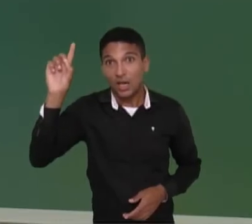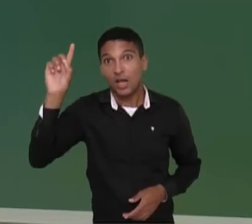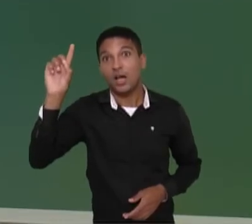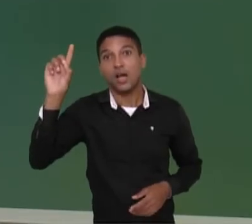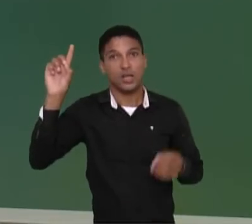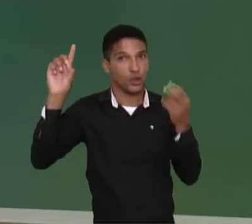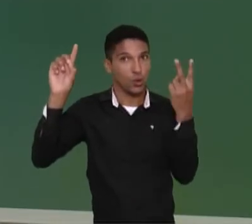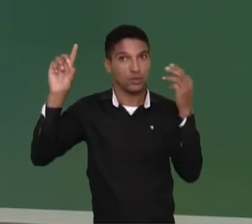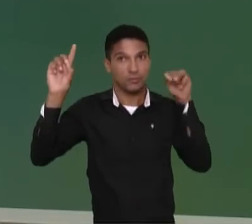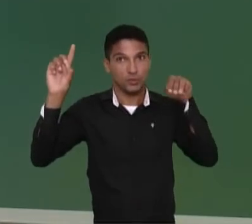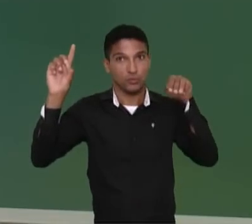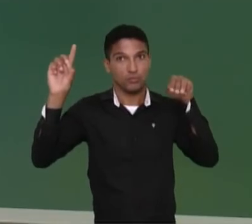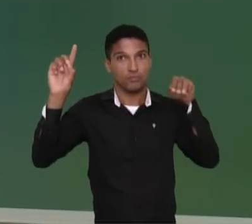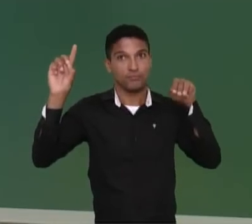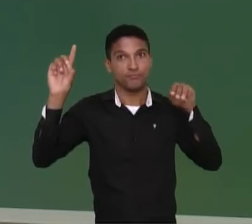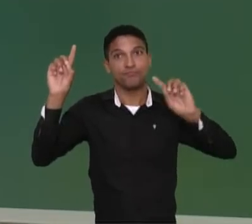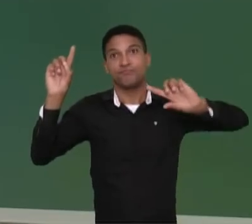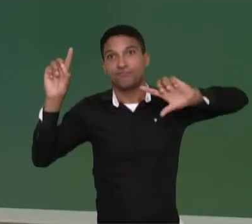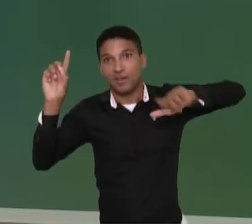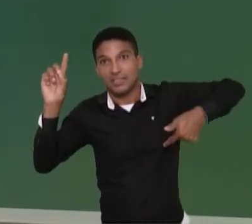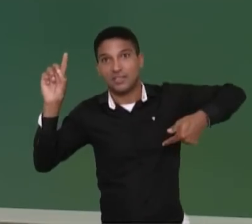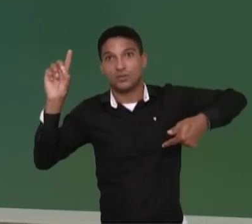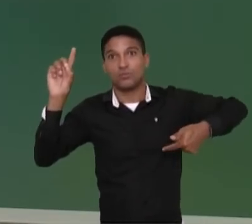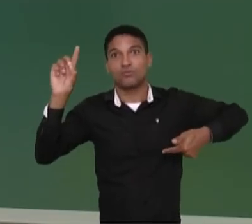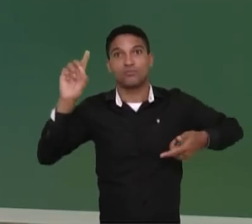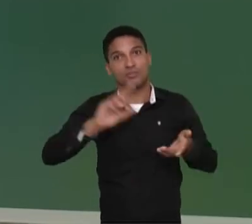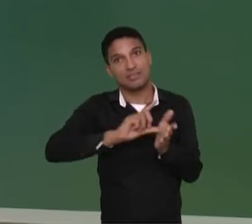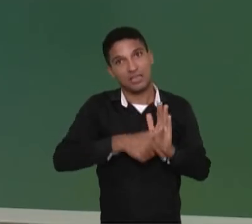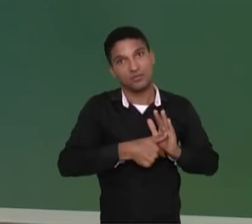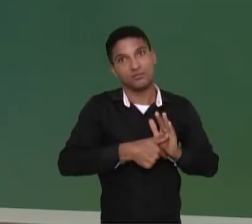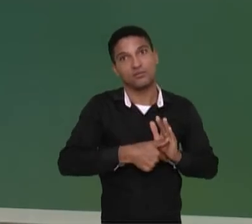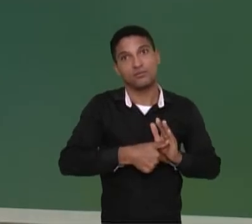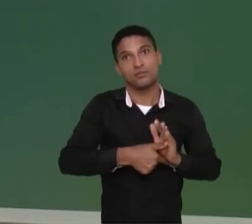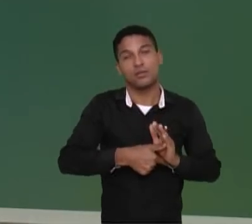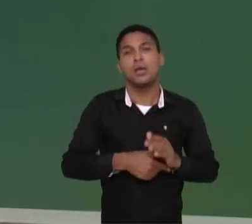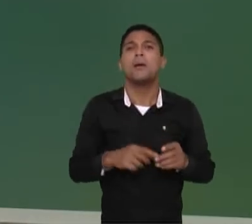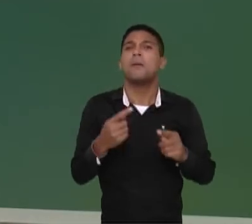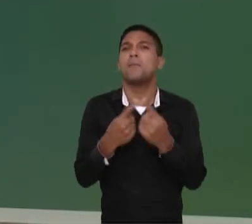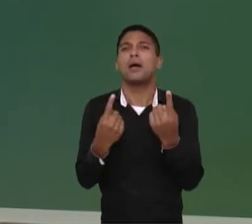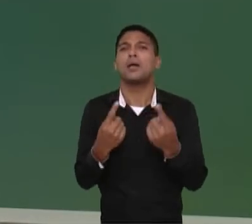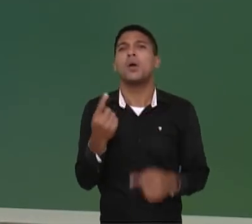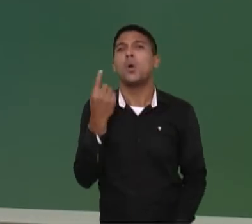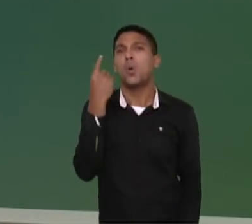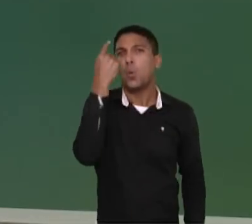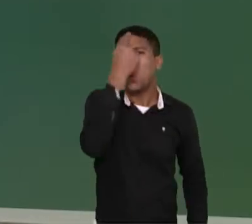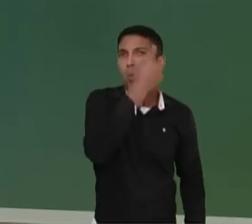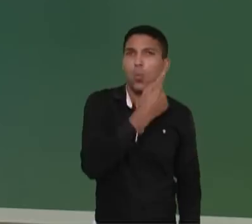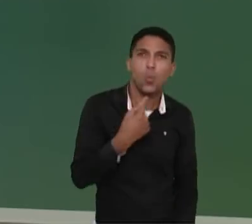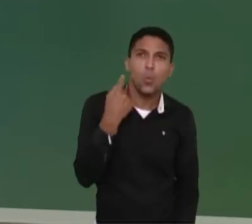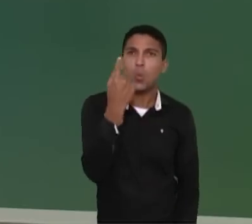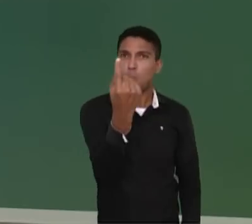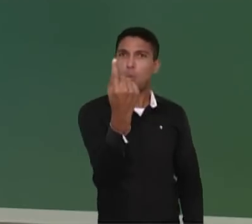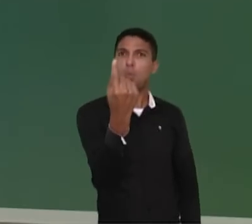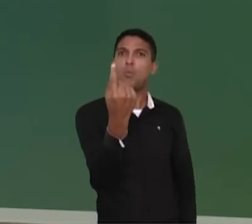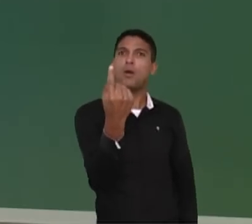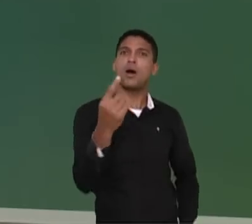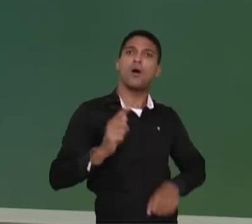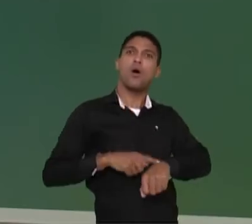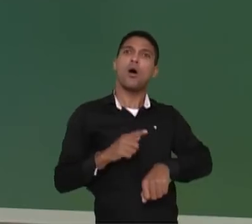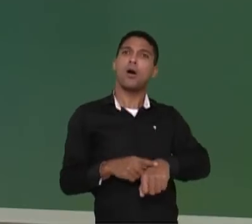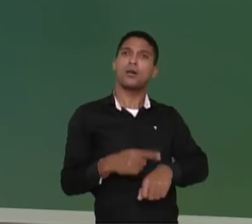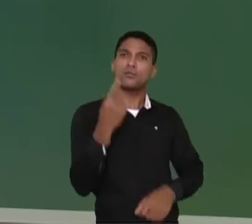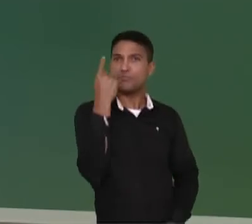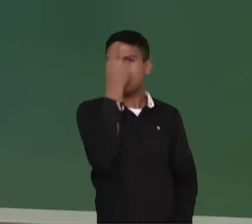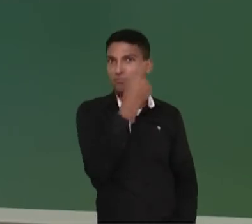eu quero saber qual vai ser o meu atraso 1 hora. Só que de volta, eu tenho que pensar qual que é a unidade que está